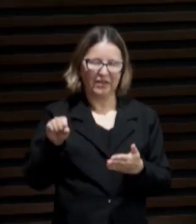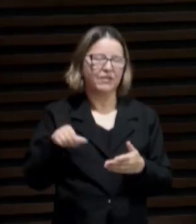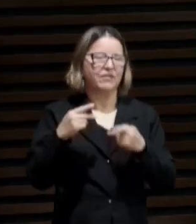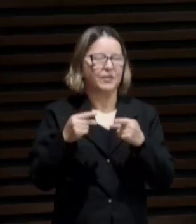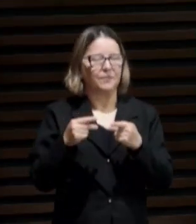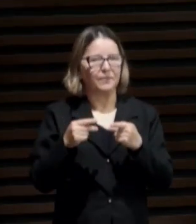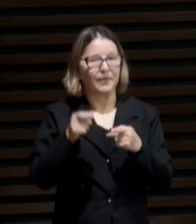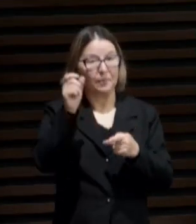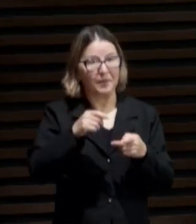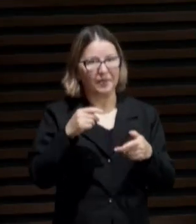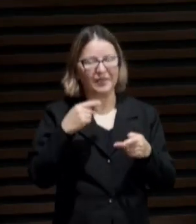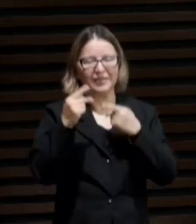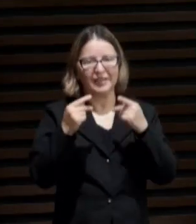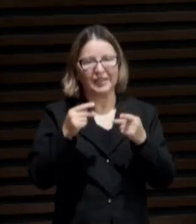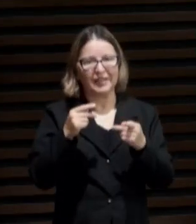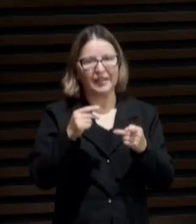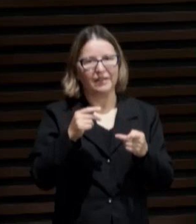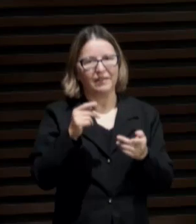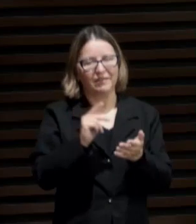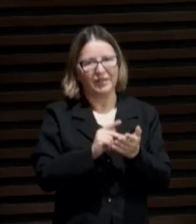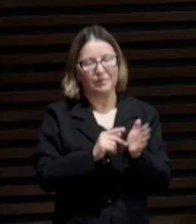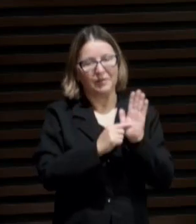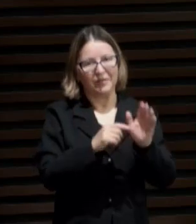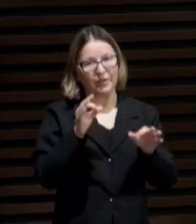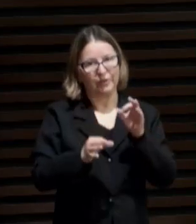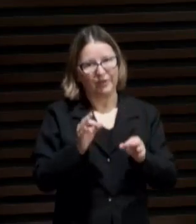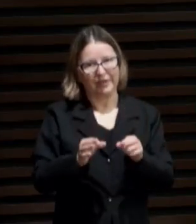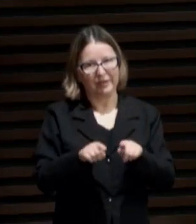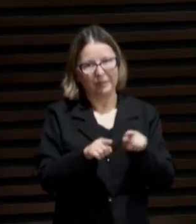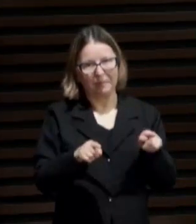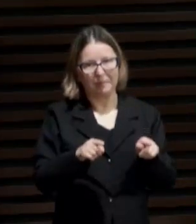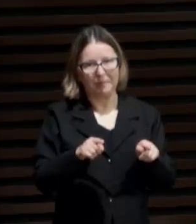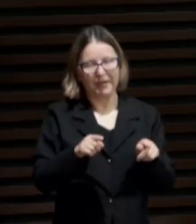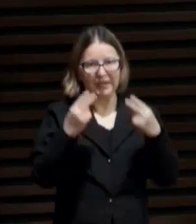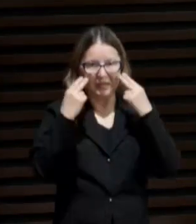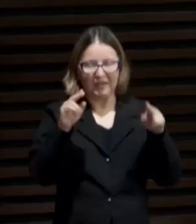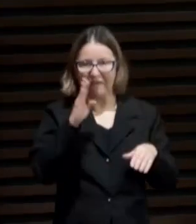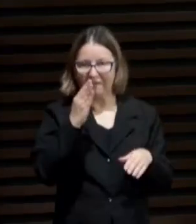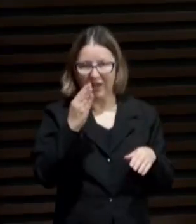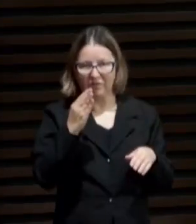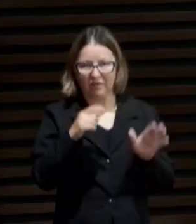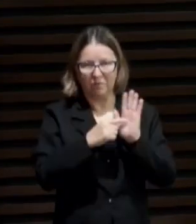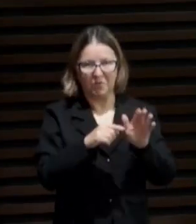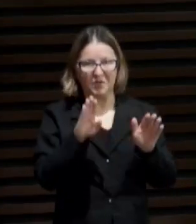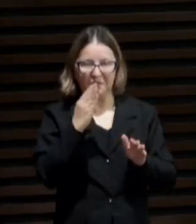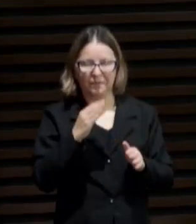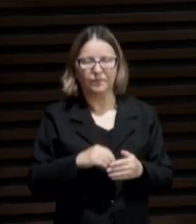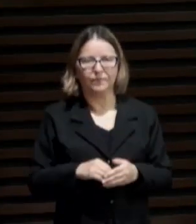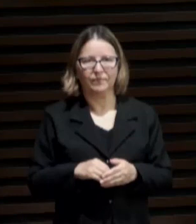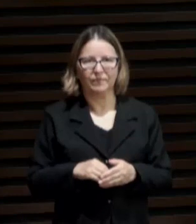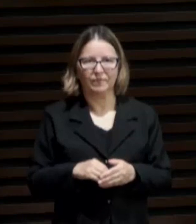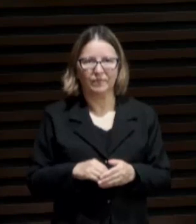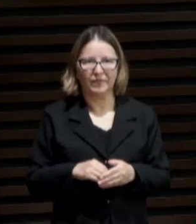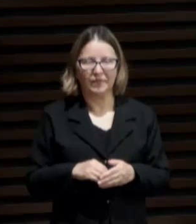a justiça, mas a testemunha falsa a fraude. Alguém há cuja tagarelice é como pontas